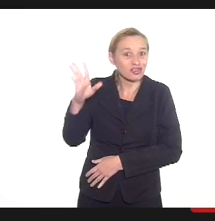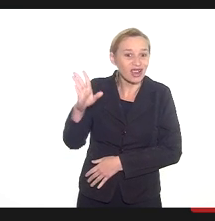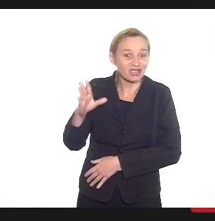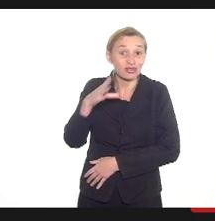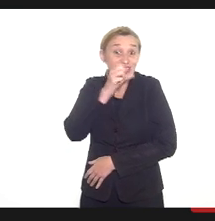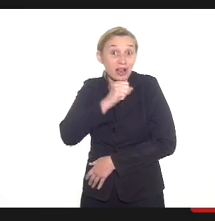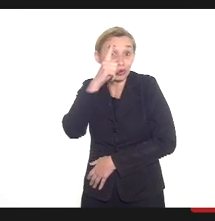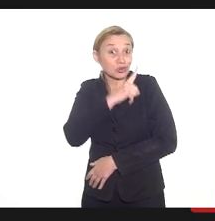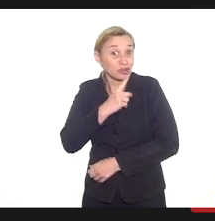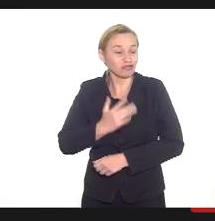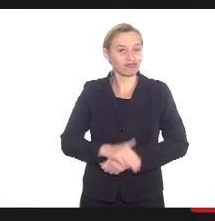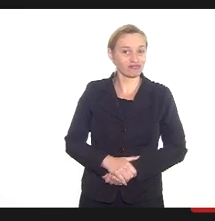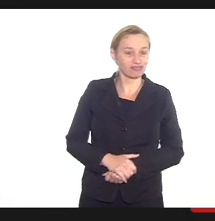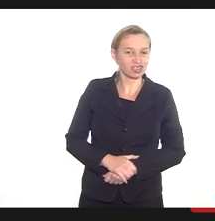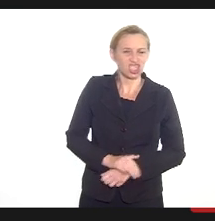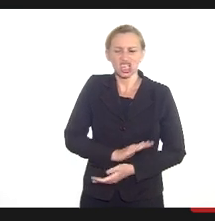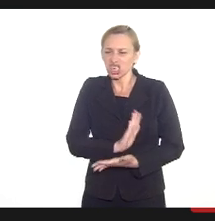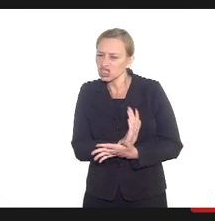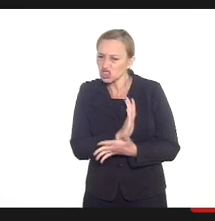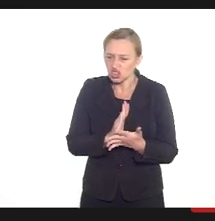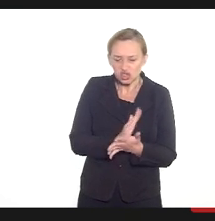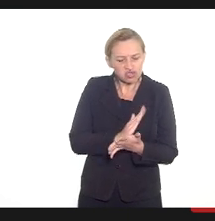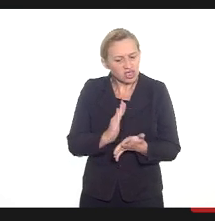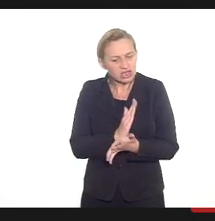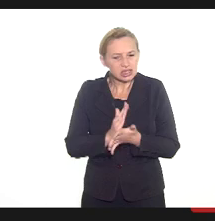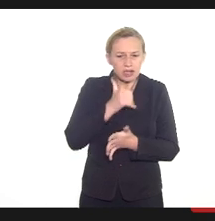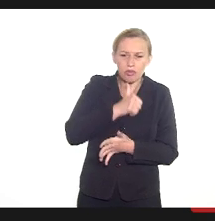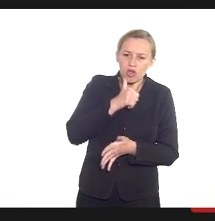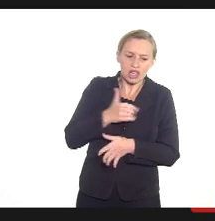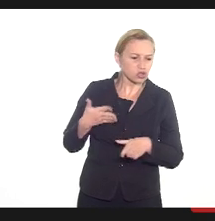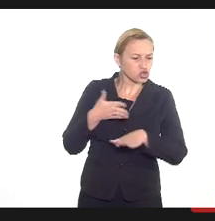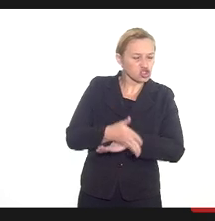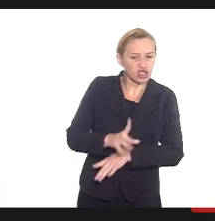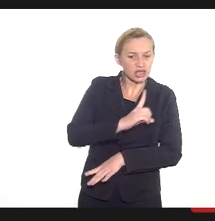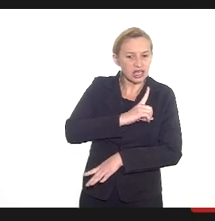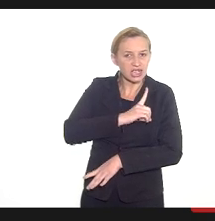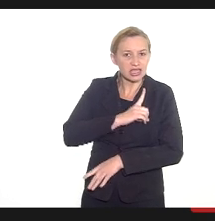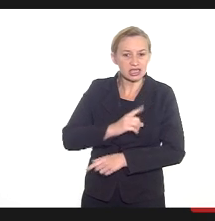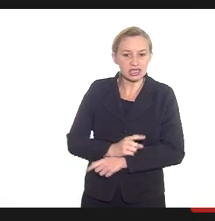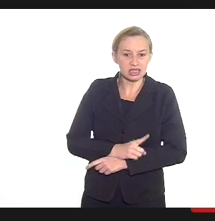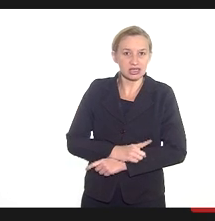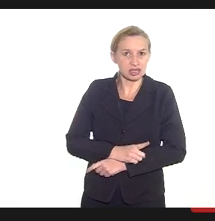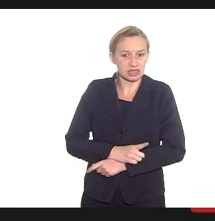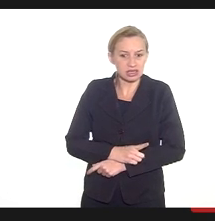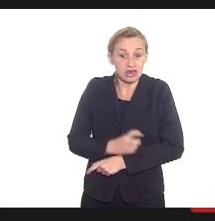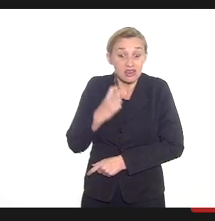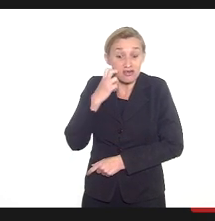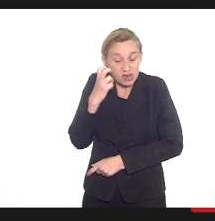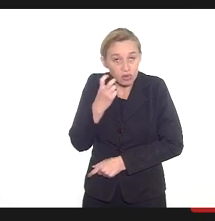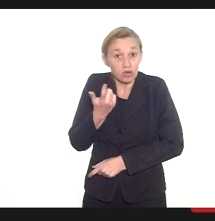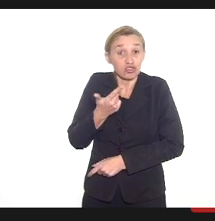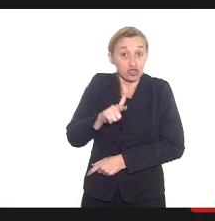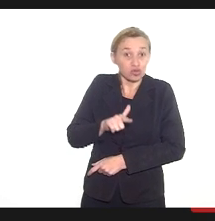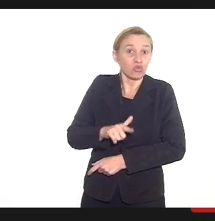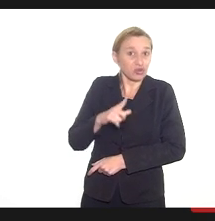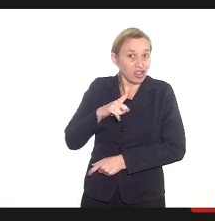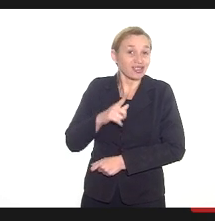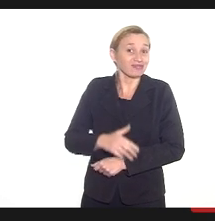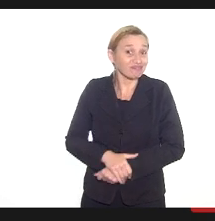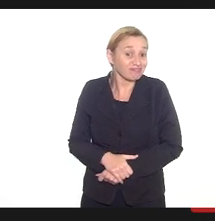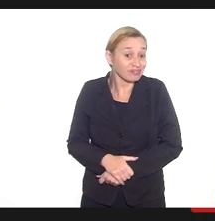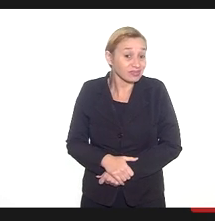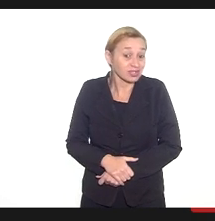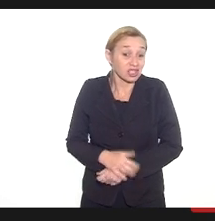semana, e muitas das vezes essas mulheres, quando chegam nas delegacias, elas são vitimadas mais uma vez